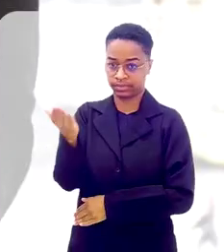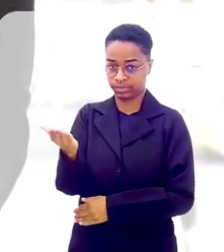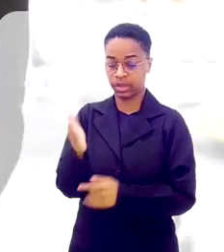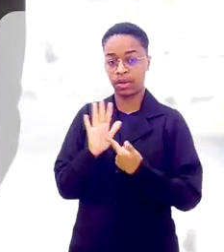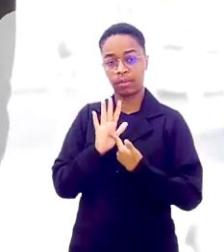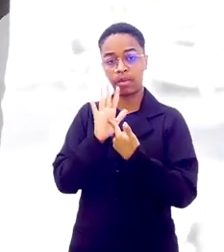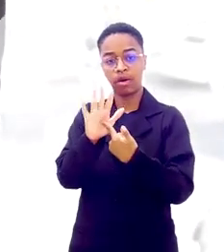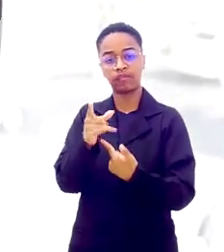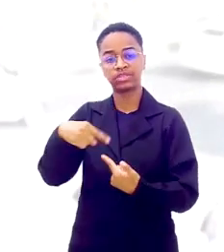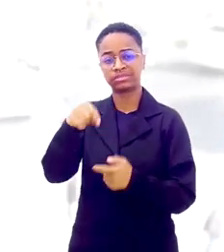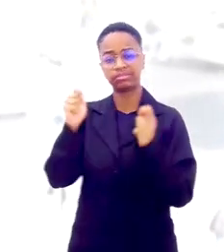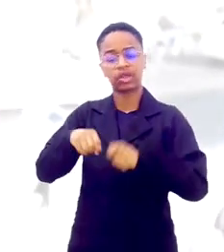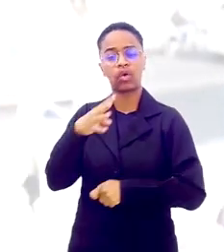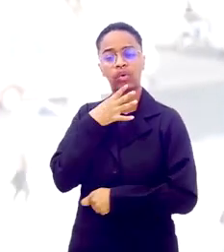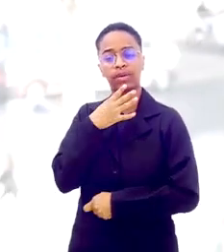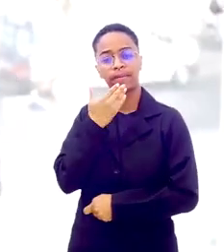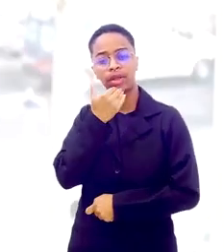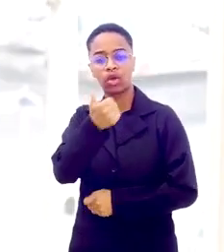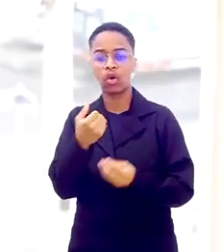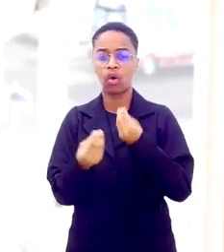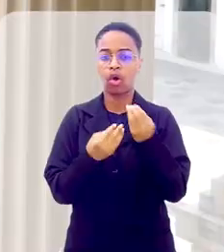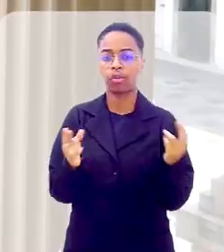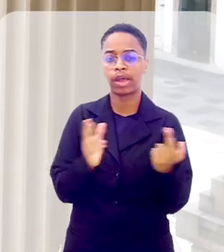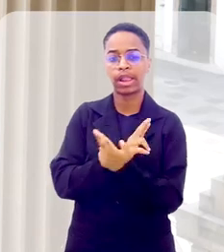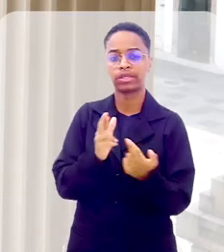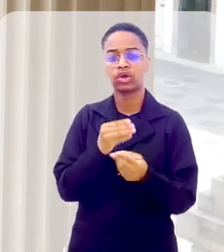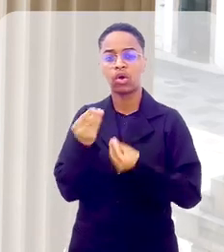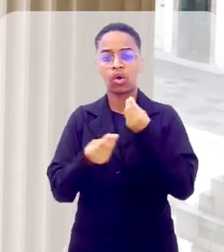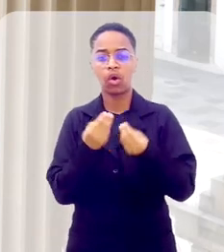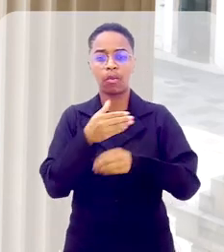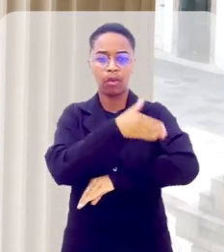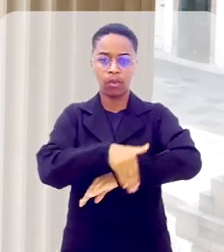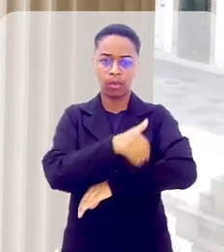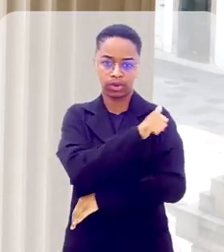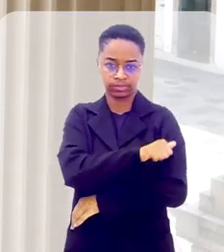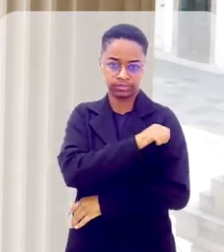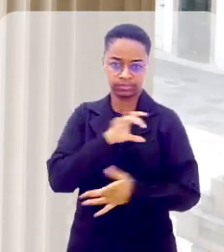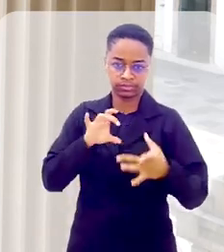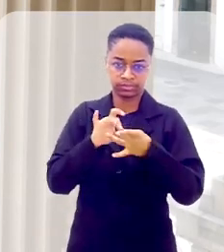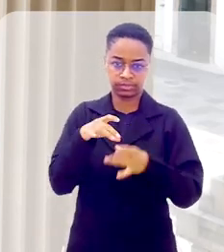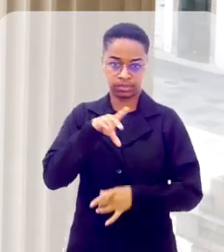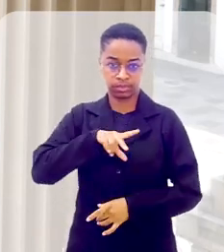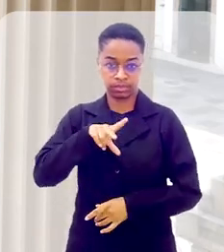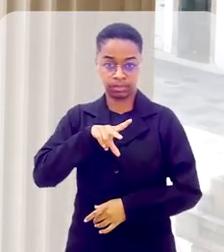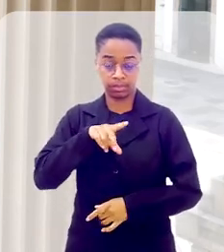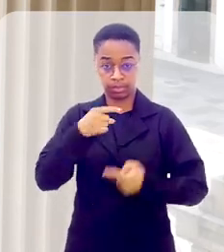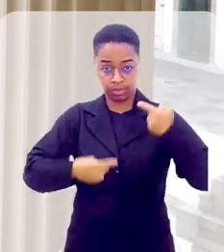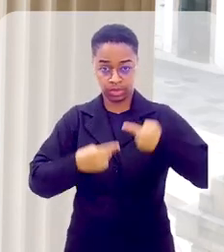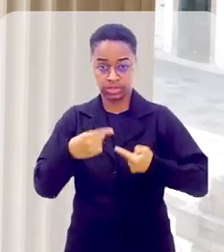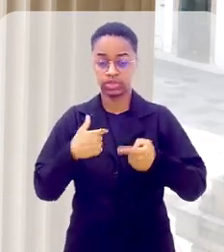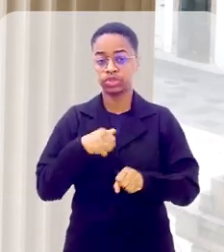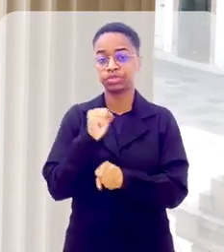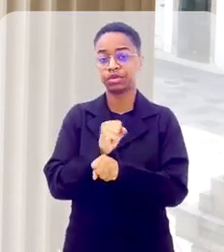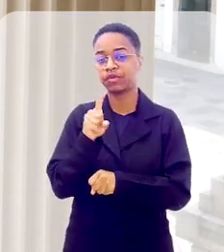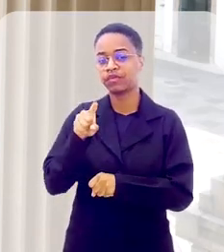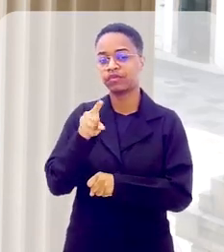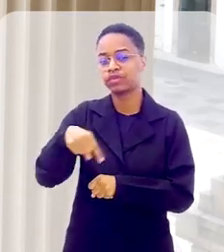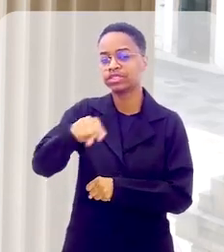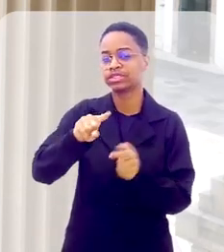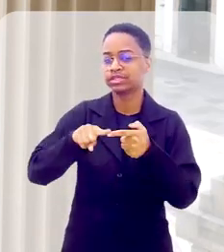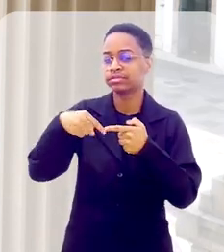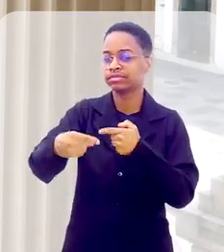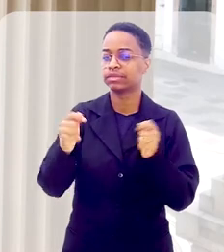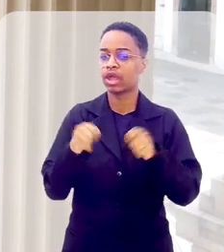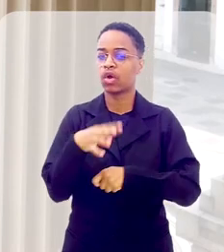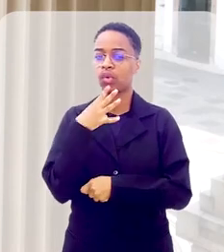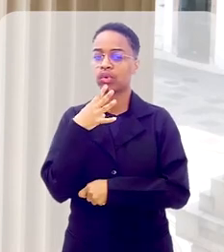Gerson para se conhecer um pouco mais dessa relação das Ruas do Rio com a nossa política. Te espero no próximo programa para conhecer um